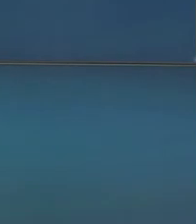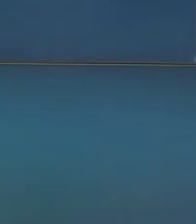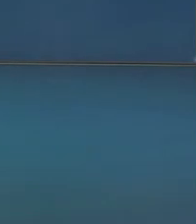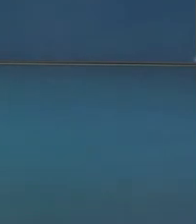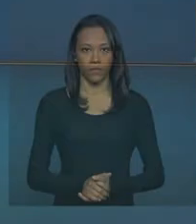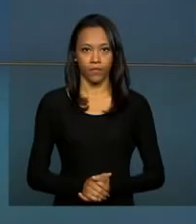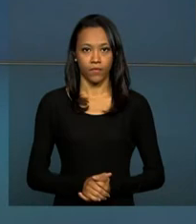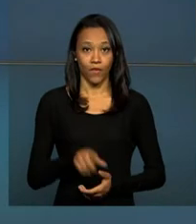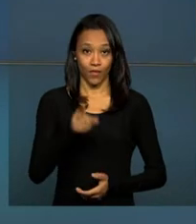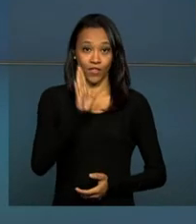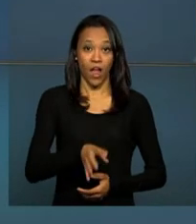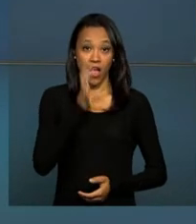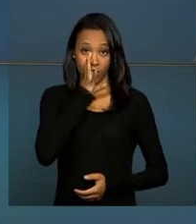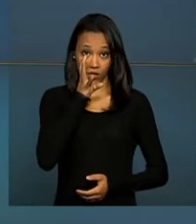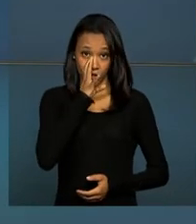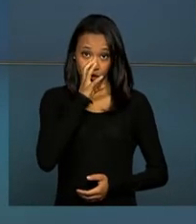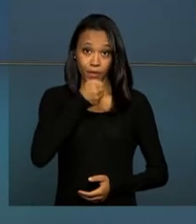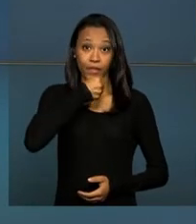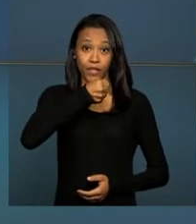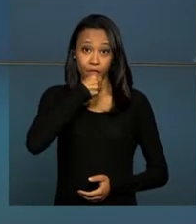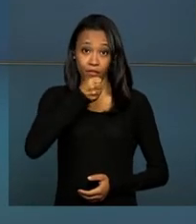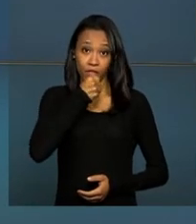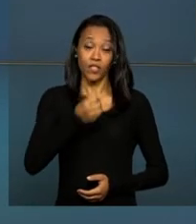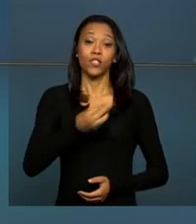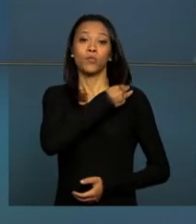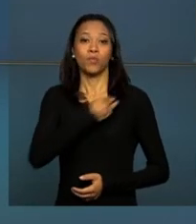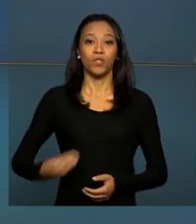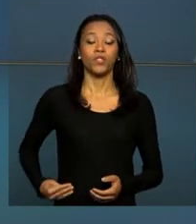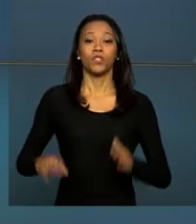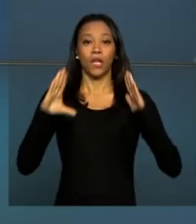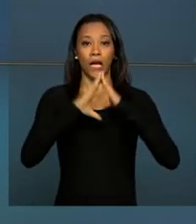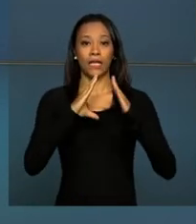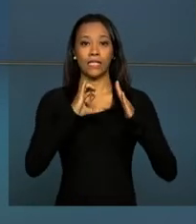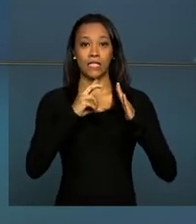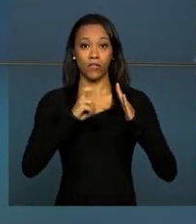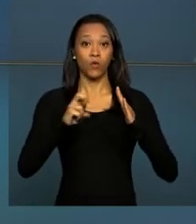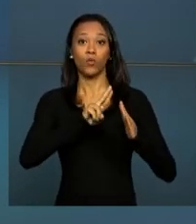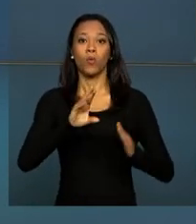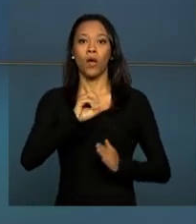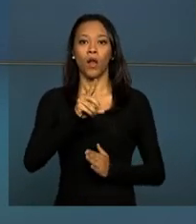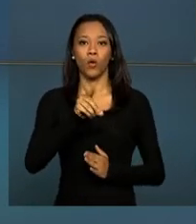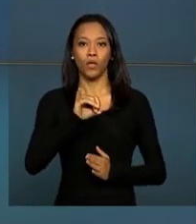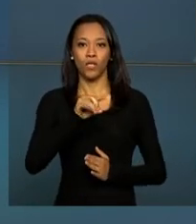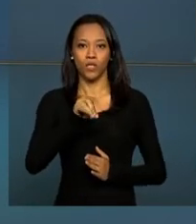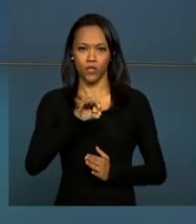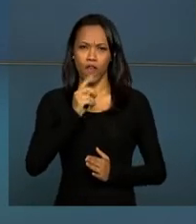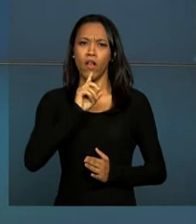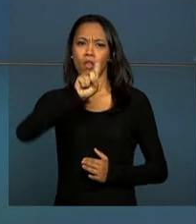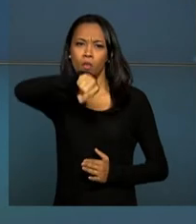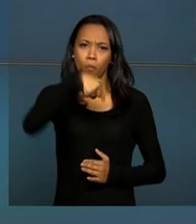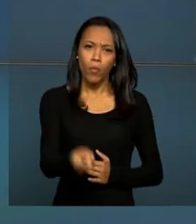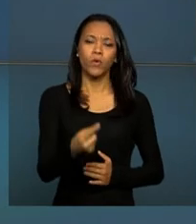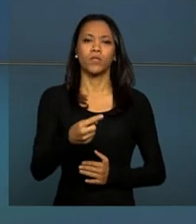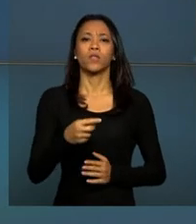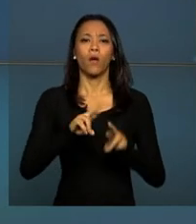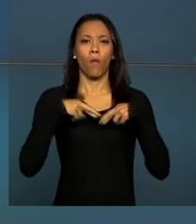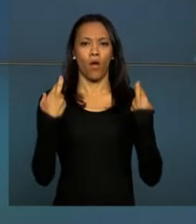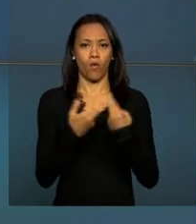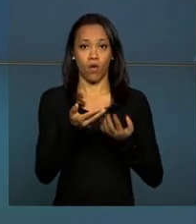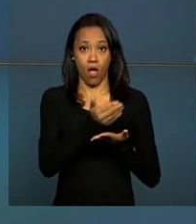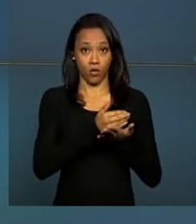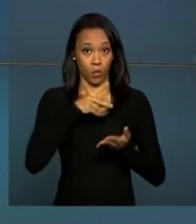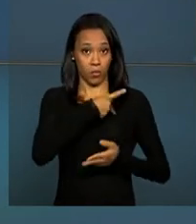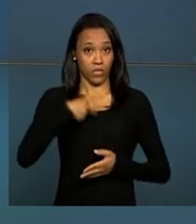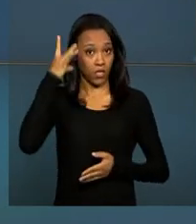Você assistiu à entrevista coletiva do ministro-chefe da Casa Civil, Aloísio Mercadante. Ele falou após reunião com a presidenta Dilma Rousseff